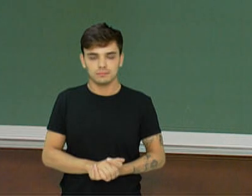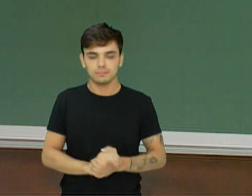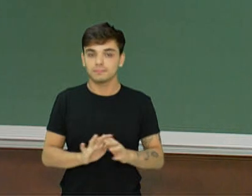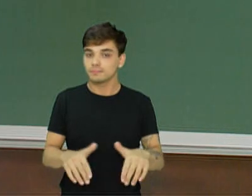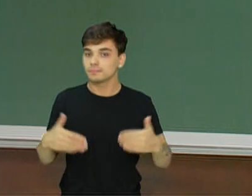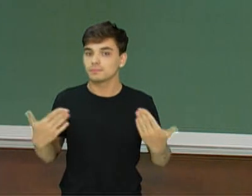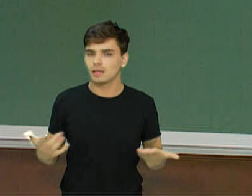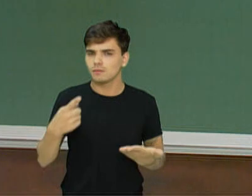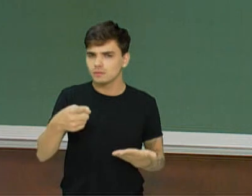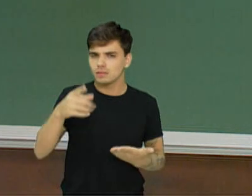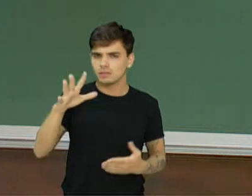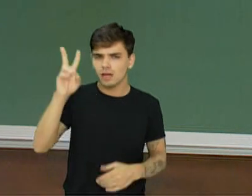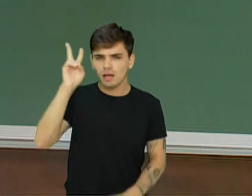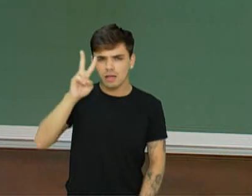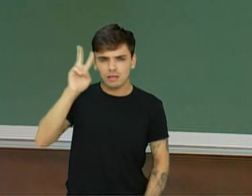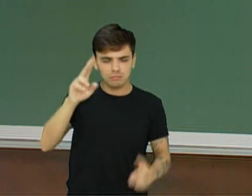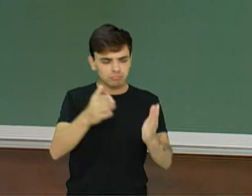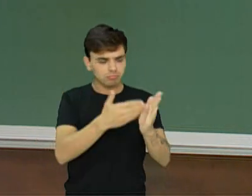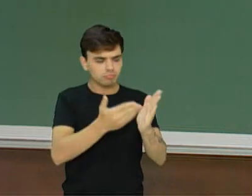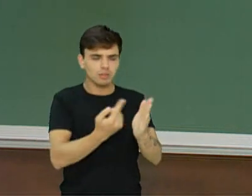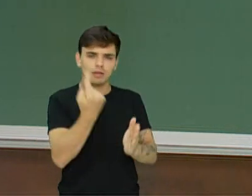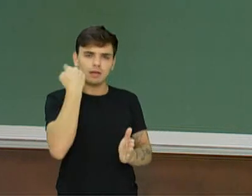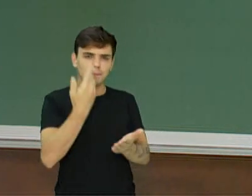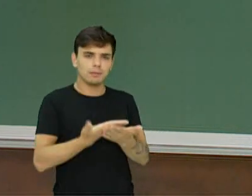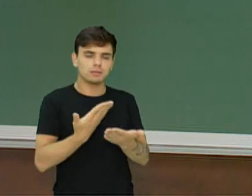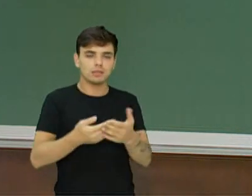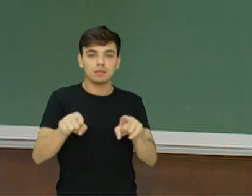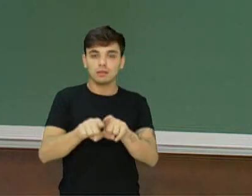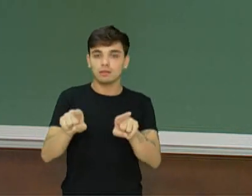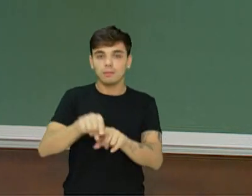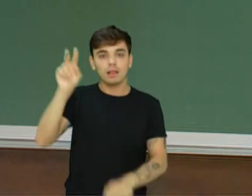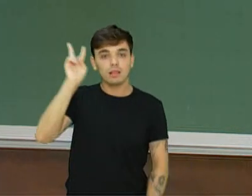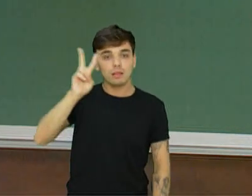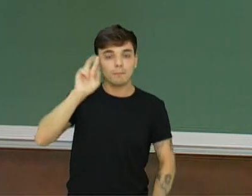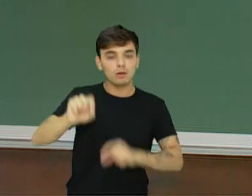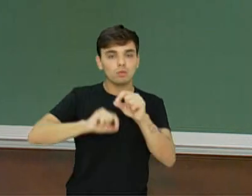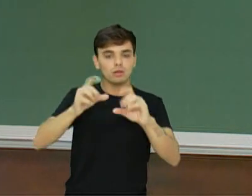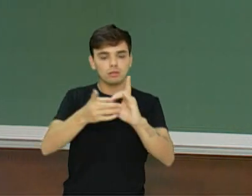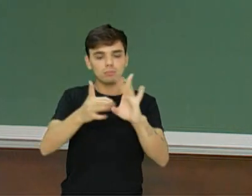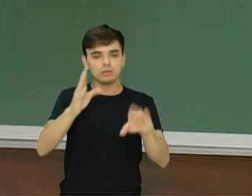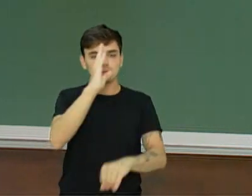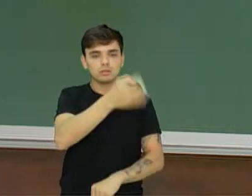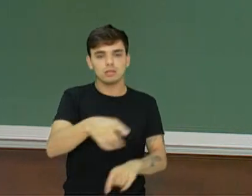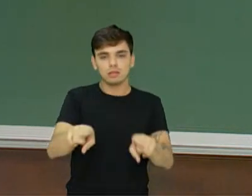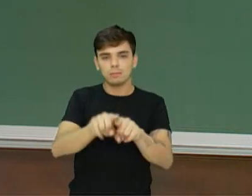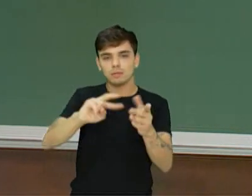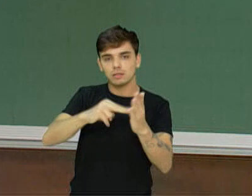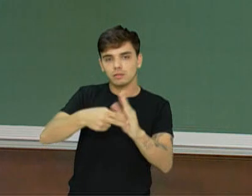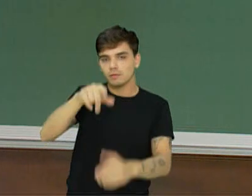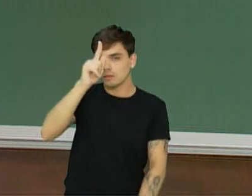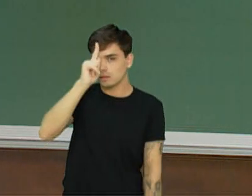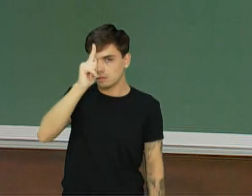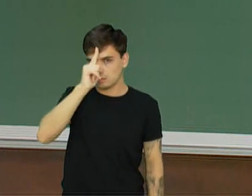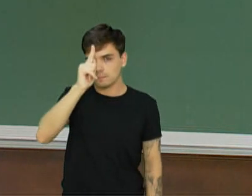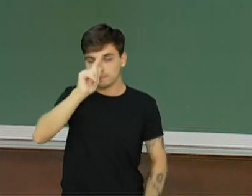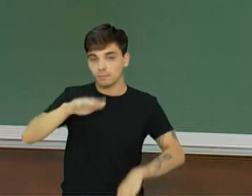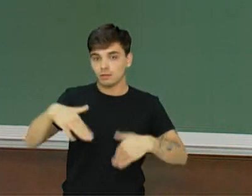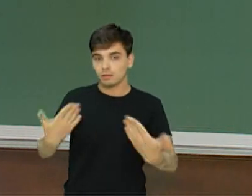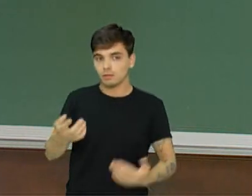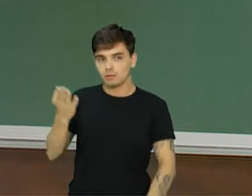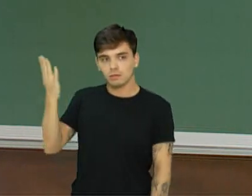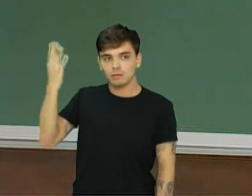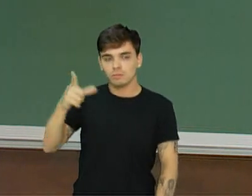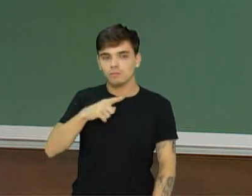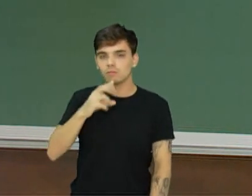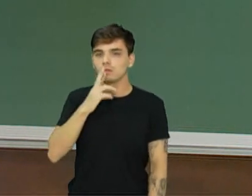E aí pegaram as anotações passadas, relembraram a democracia direta no sentido grego? Pois então,